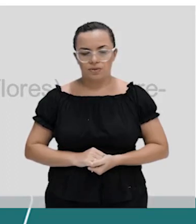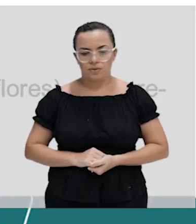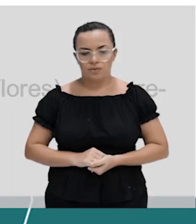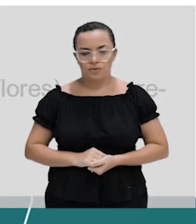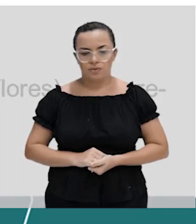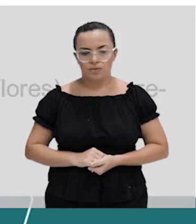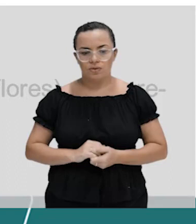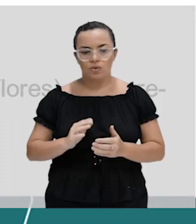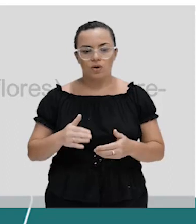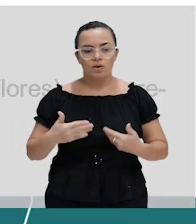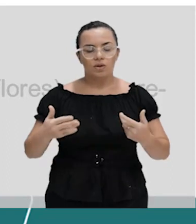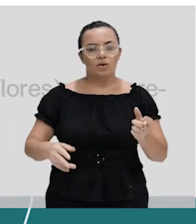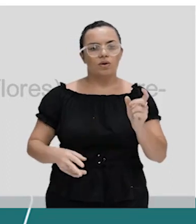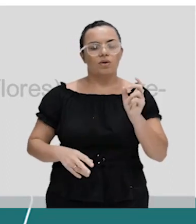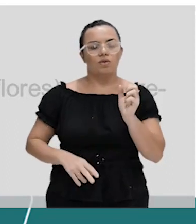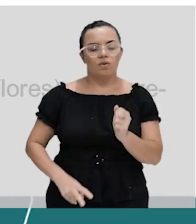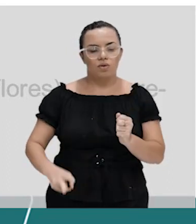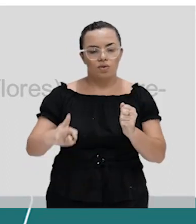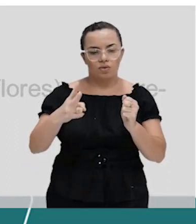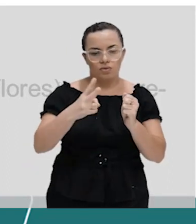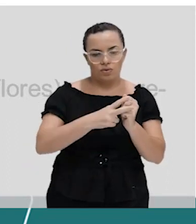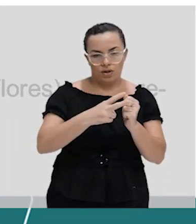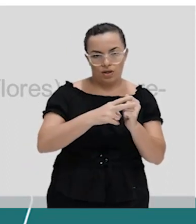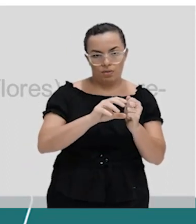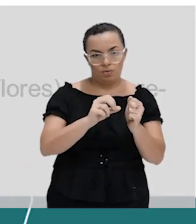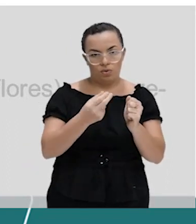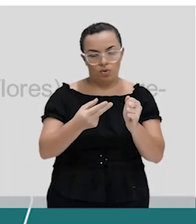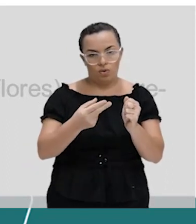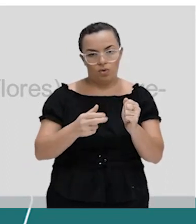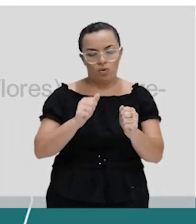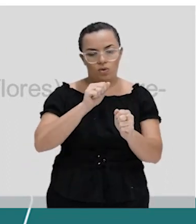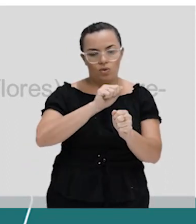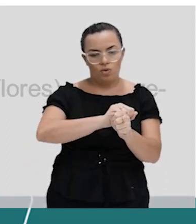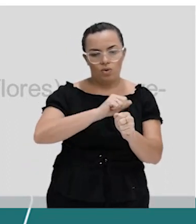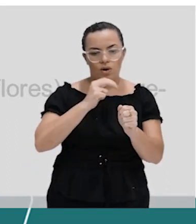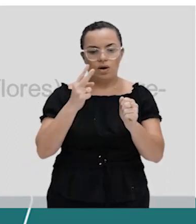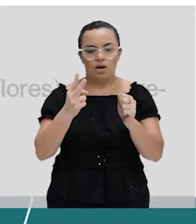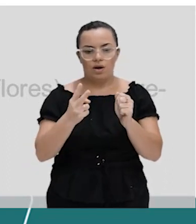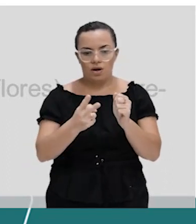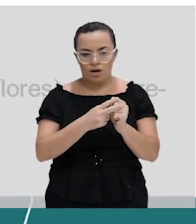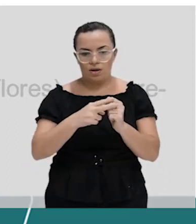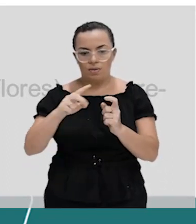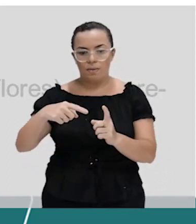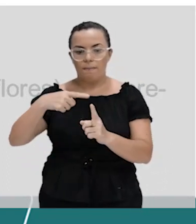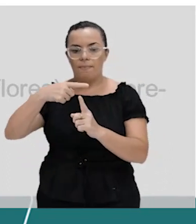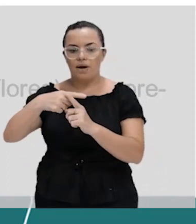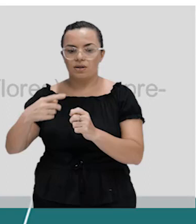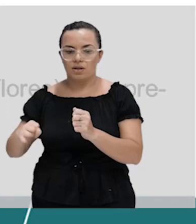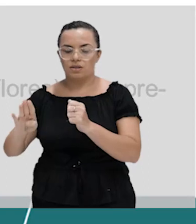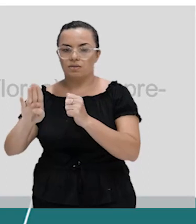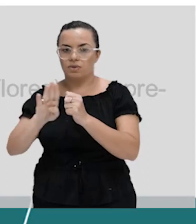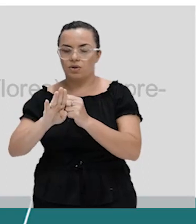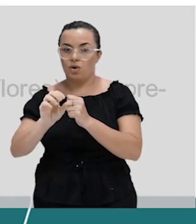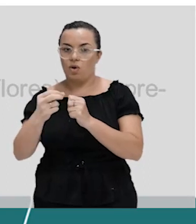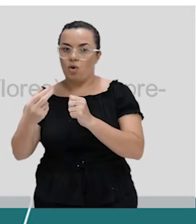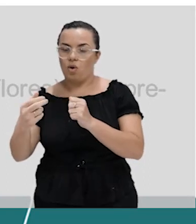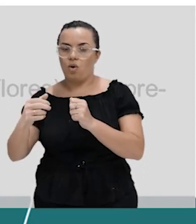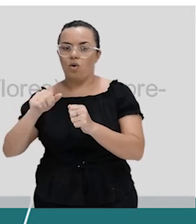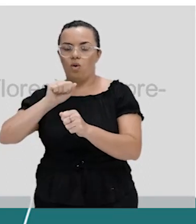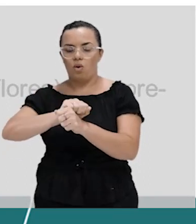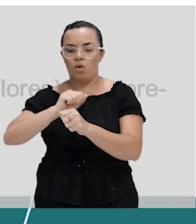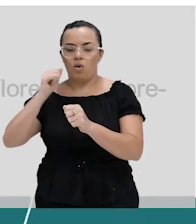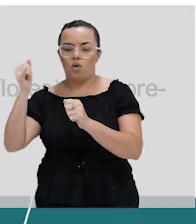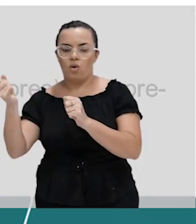ou adjetivo. Apenas o segundo elemento vai para o plural. Abaixo assinado, abaixo